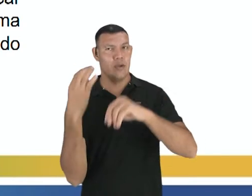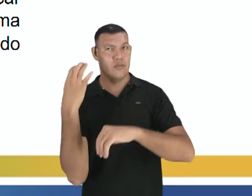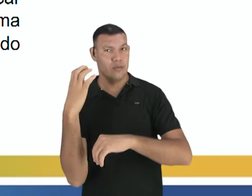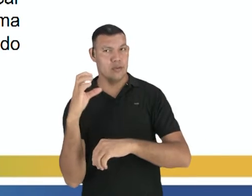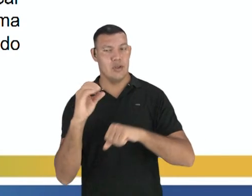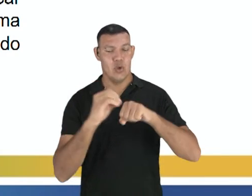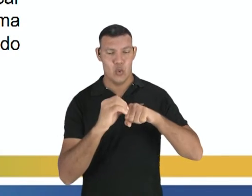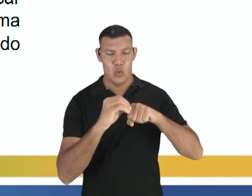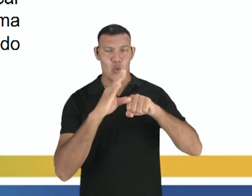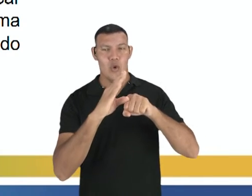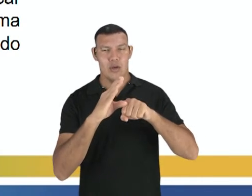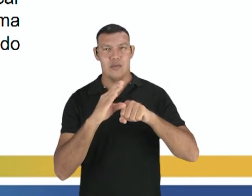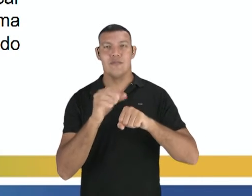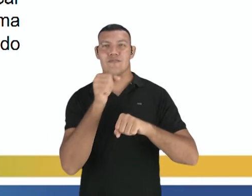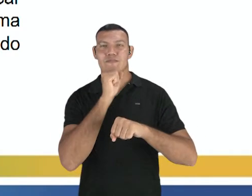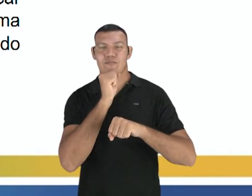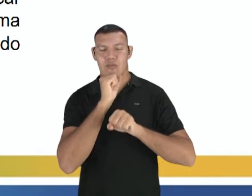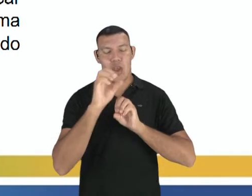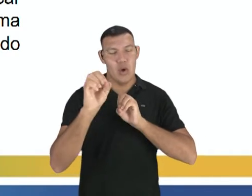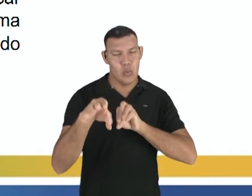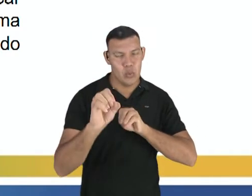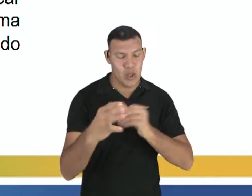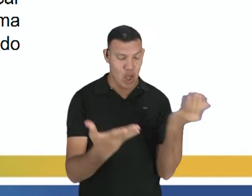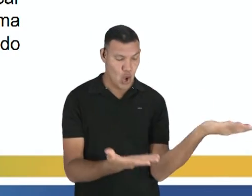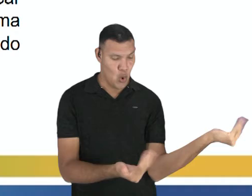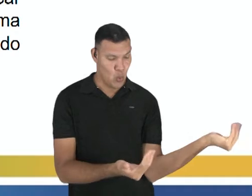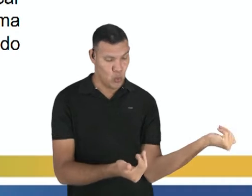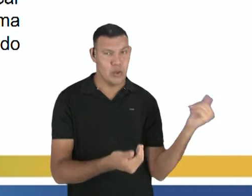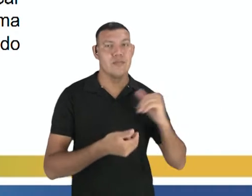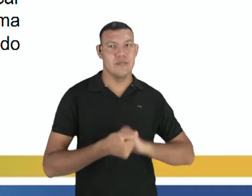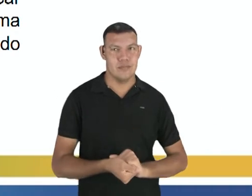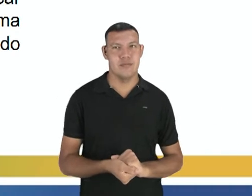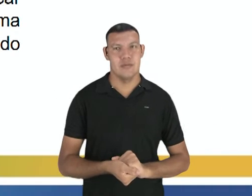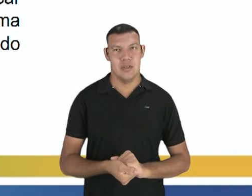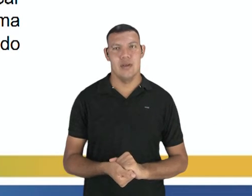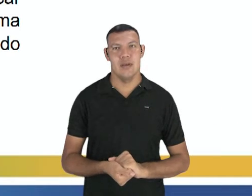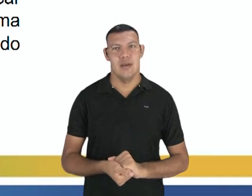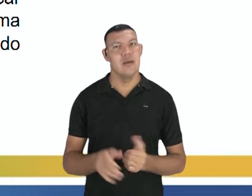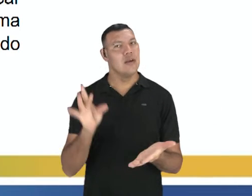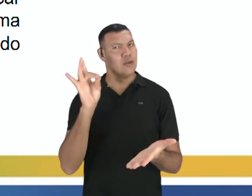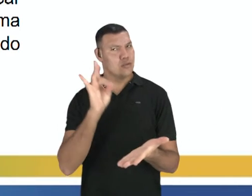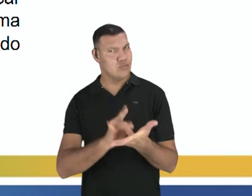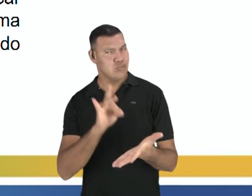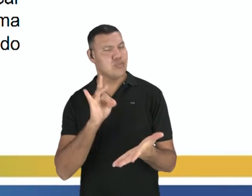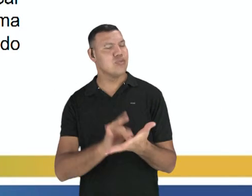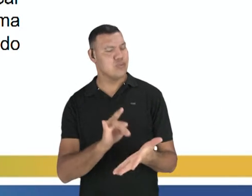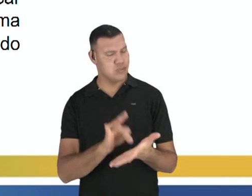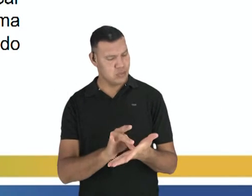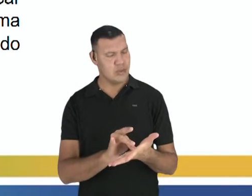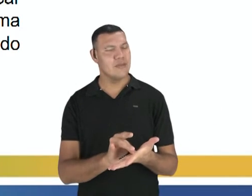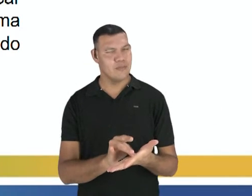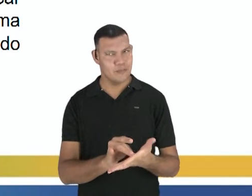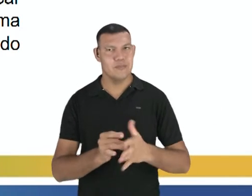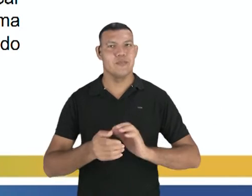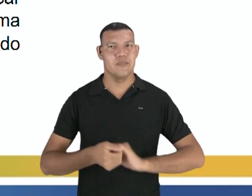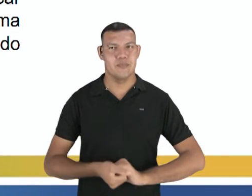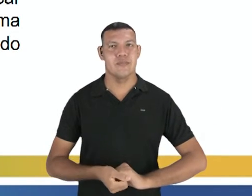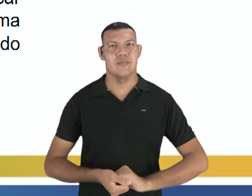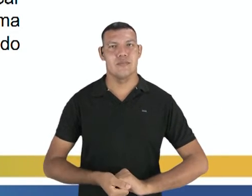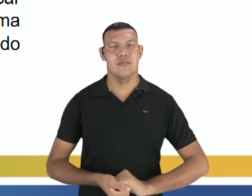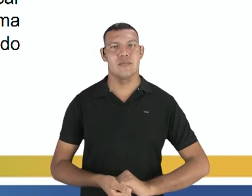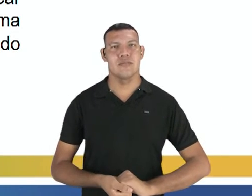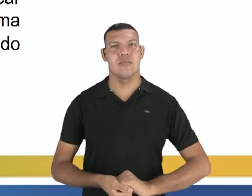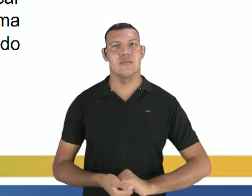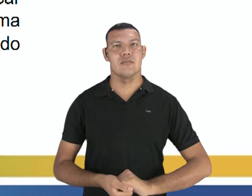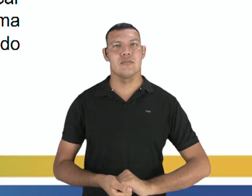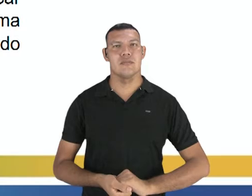era passado dos mais velhos para os mais jovens era simplesmente considerado como verdadeiro